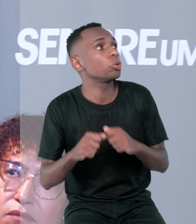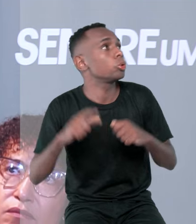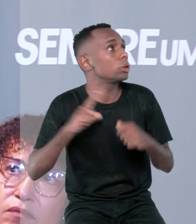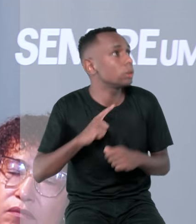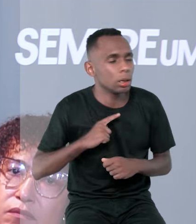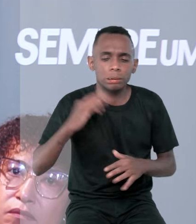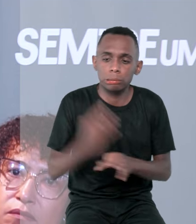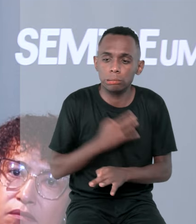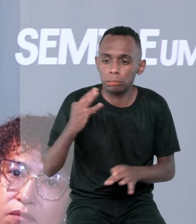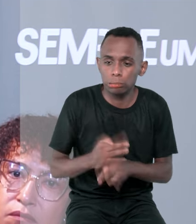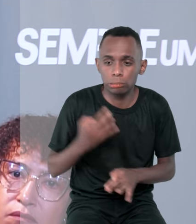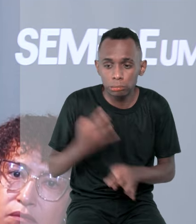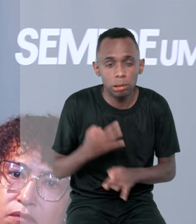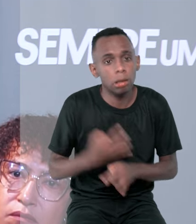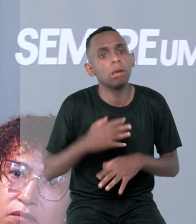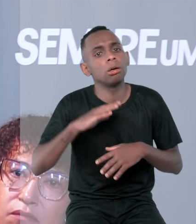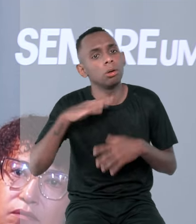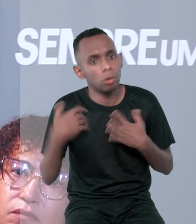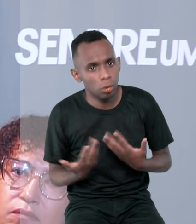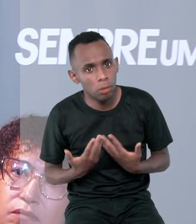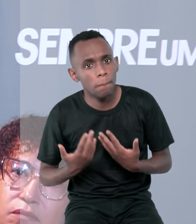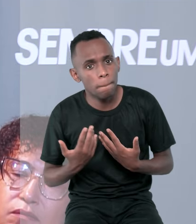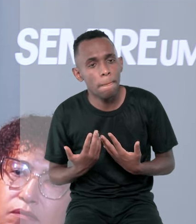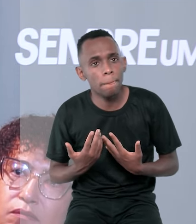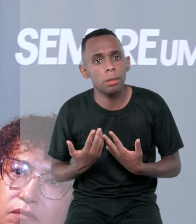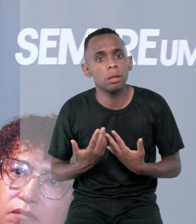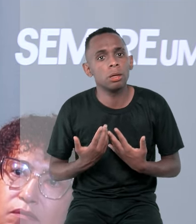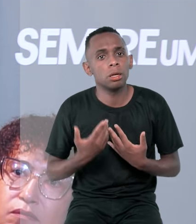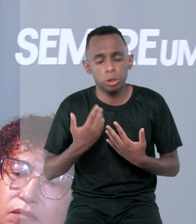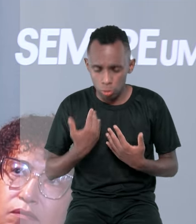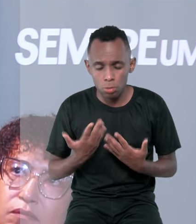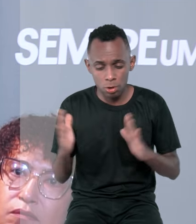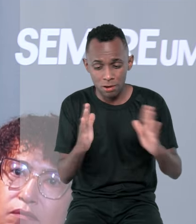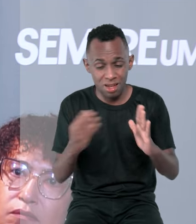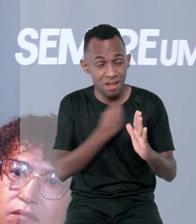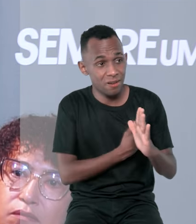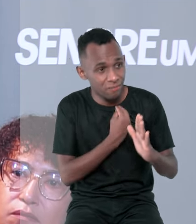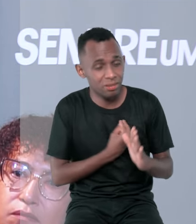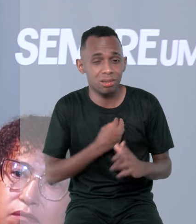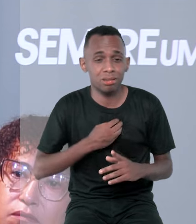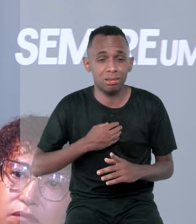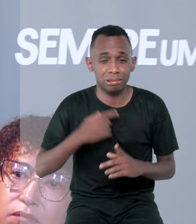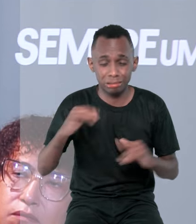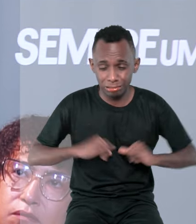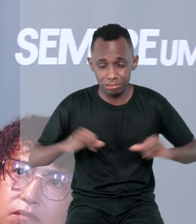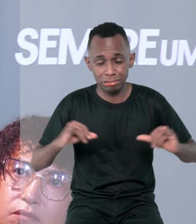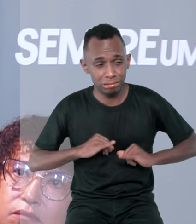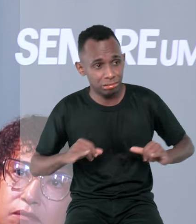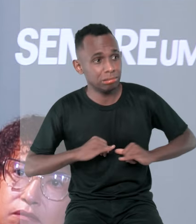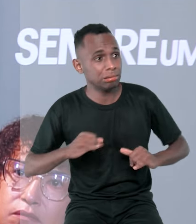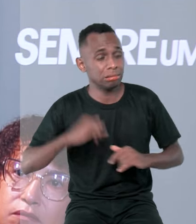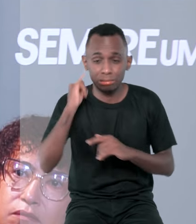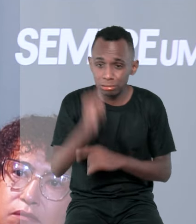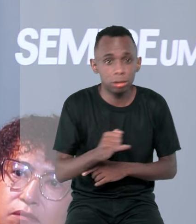tem de aguentar. Você passa, você passa uma boa parte da vida apanhando e ainda te dizem